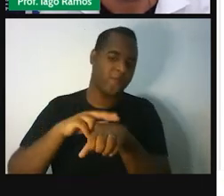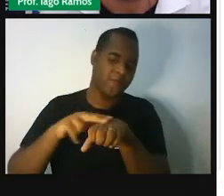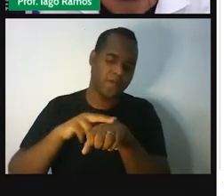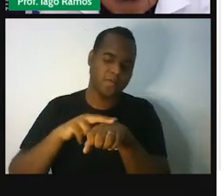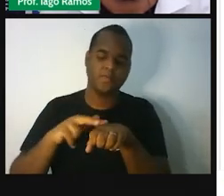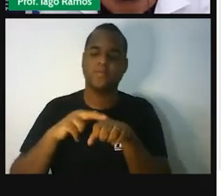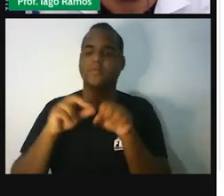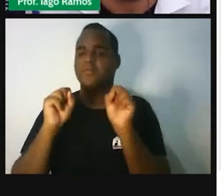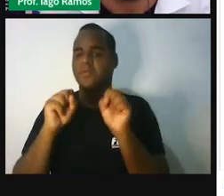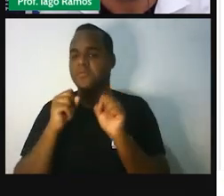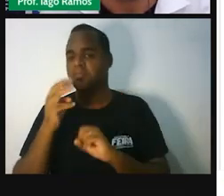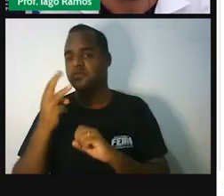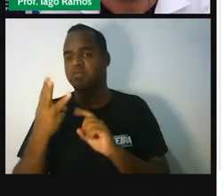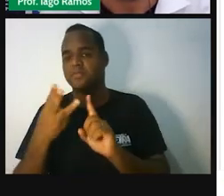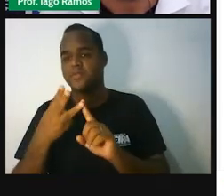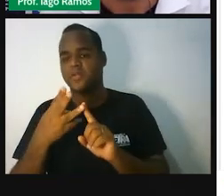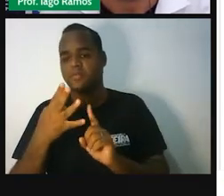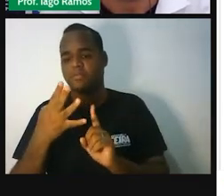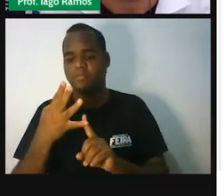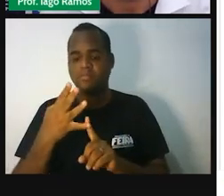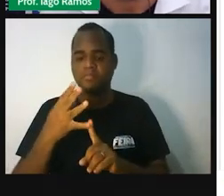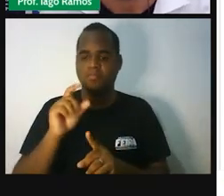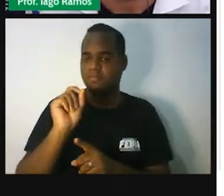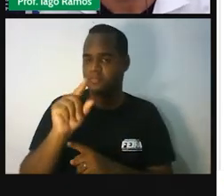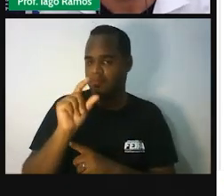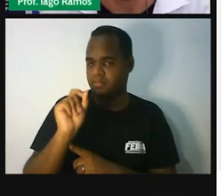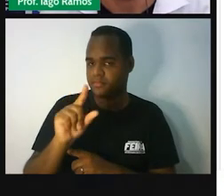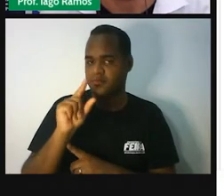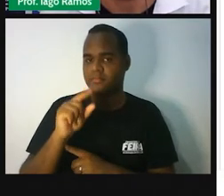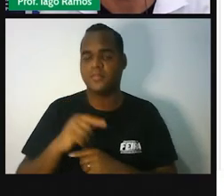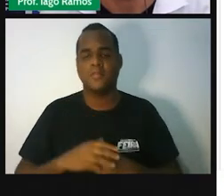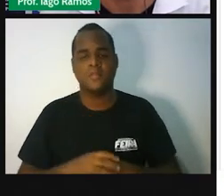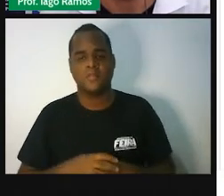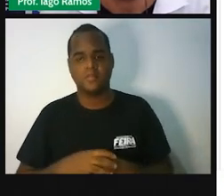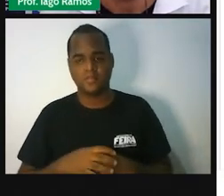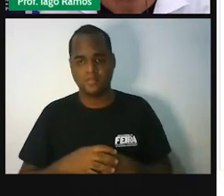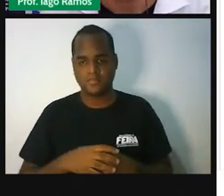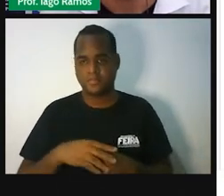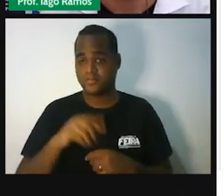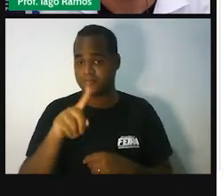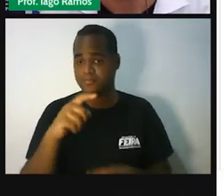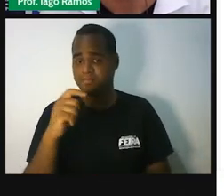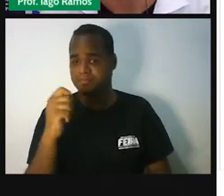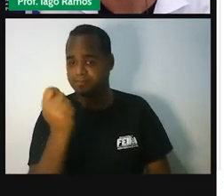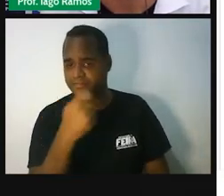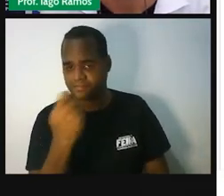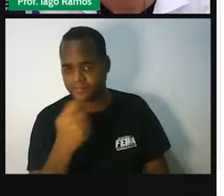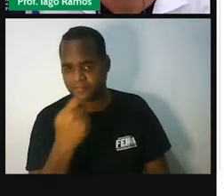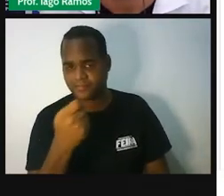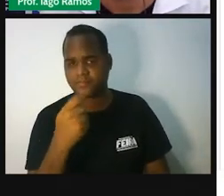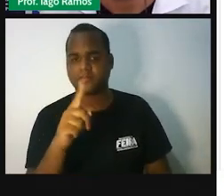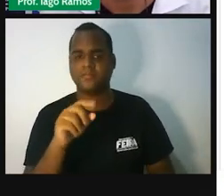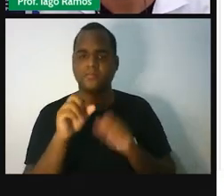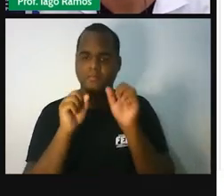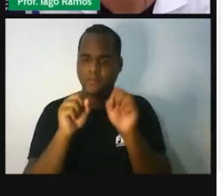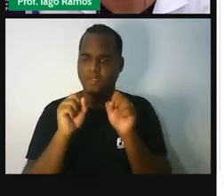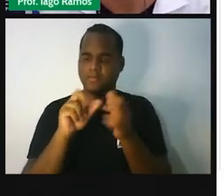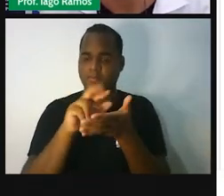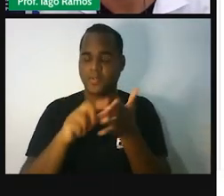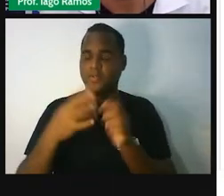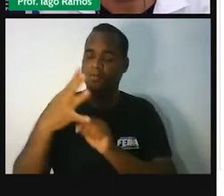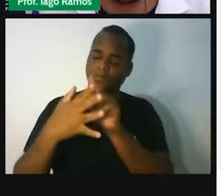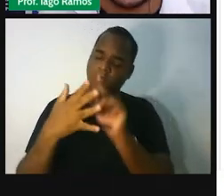verde ou pode ser azul. Então, para fazer a primeira pipa, você tem essas